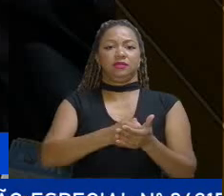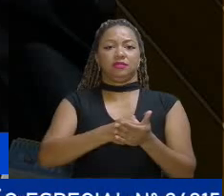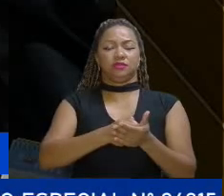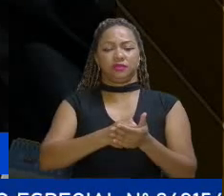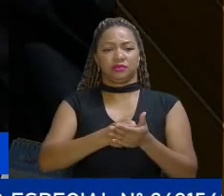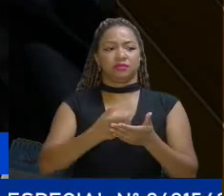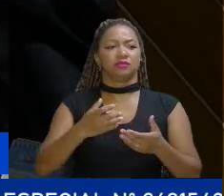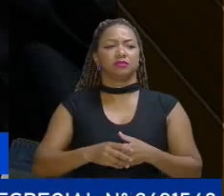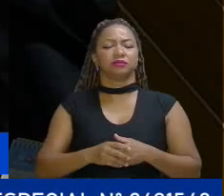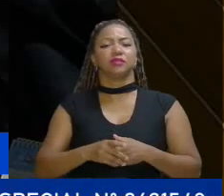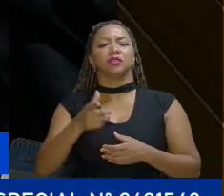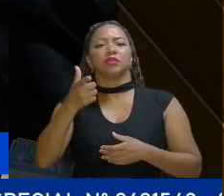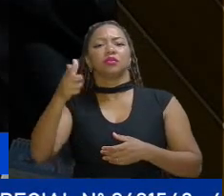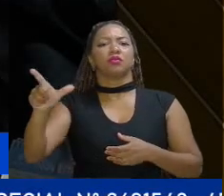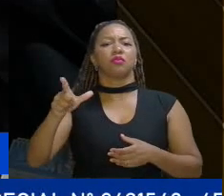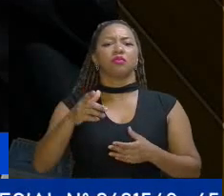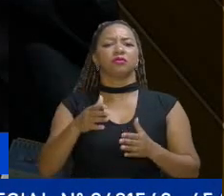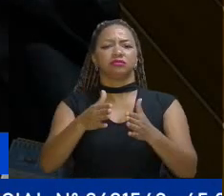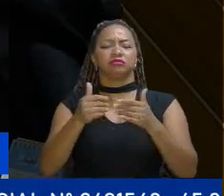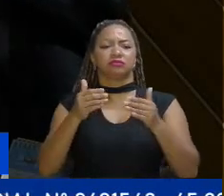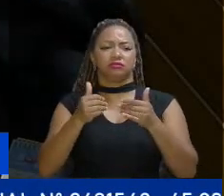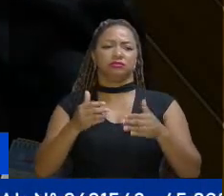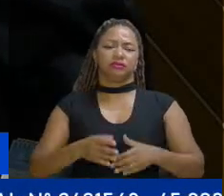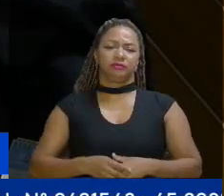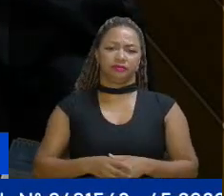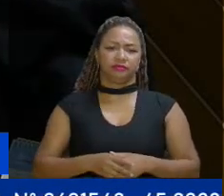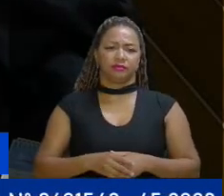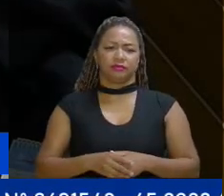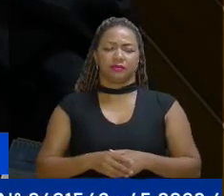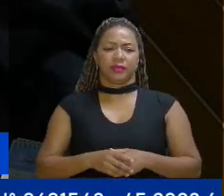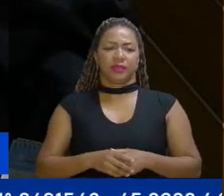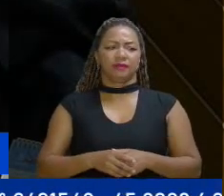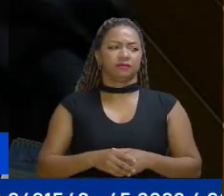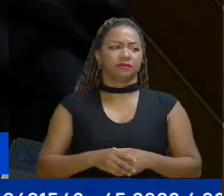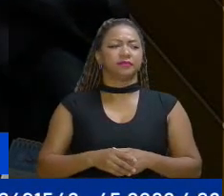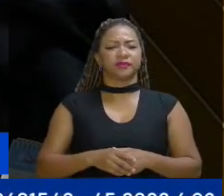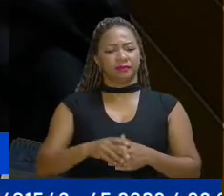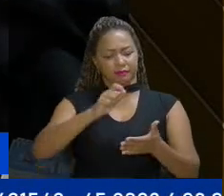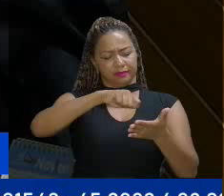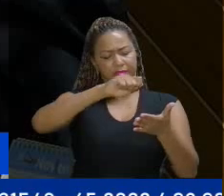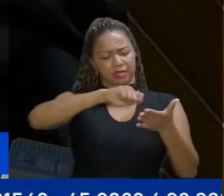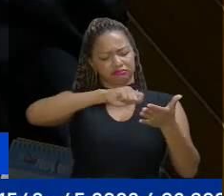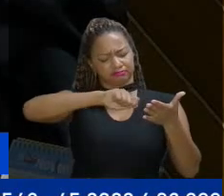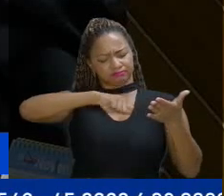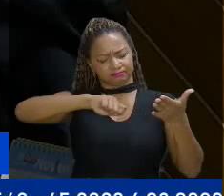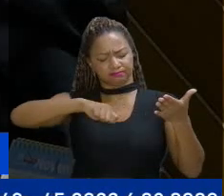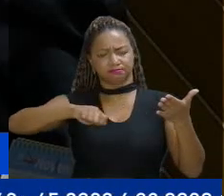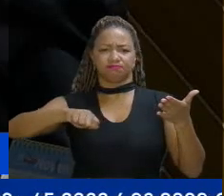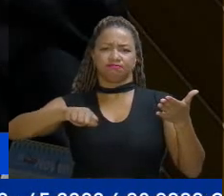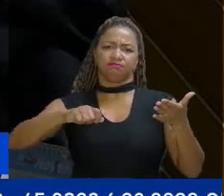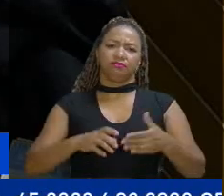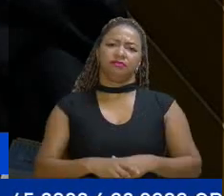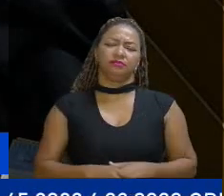do feito à ordem, juntamente com outras petições, da seguinte forma, e ela transcreve.